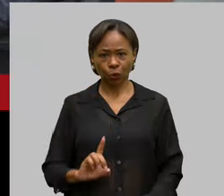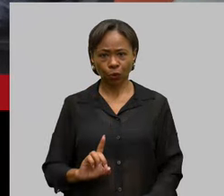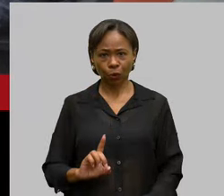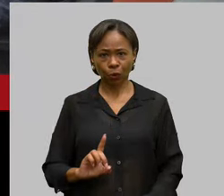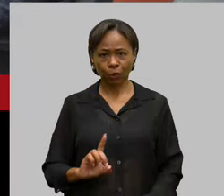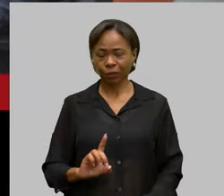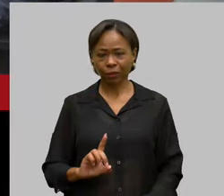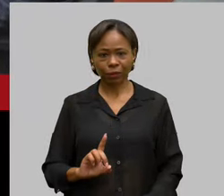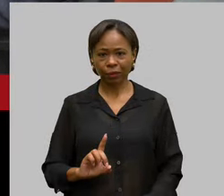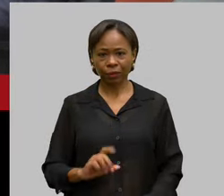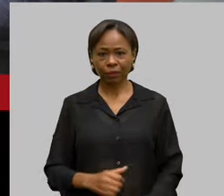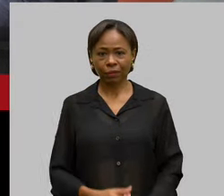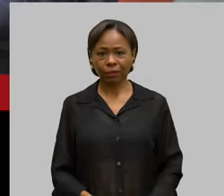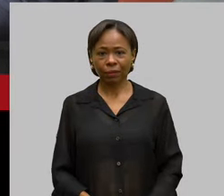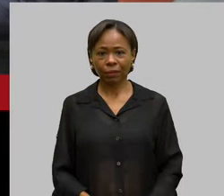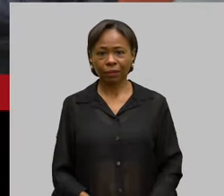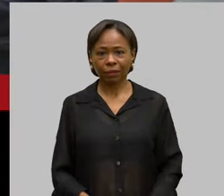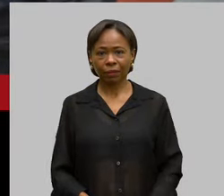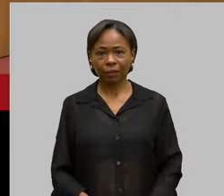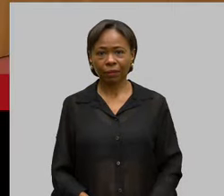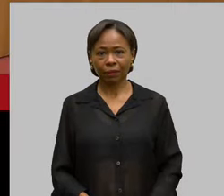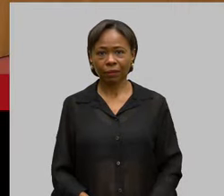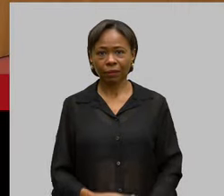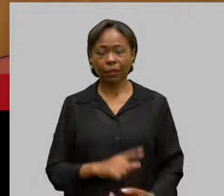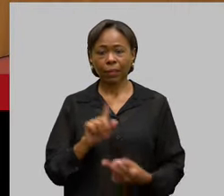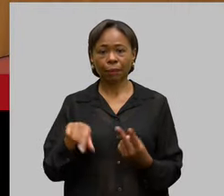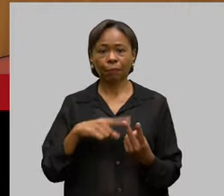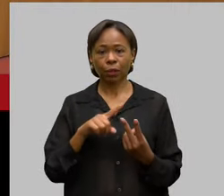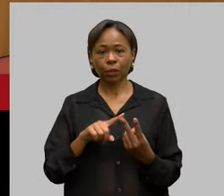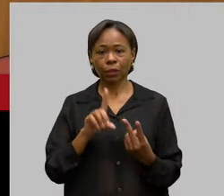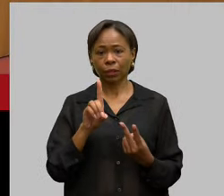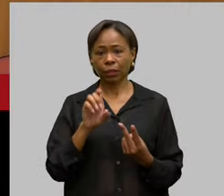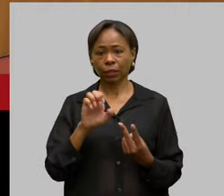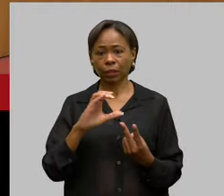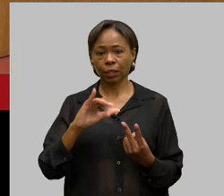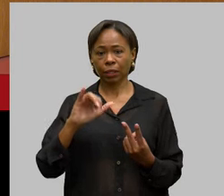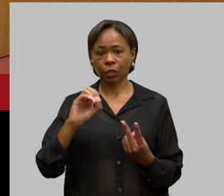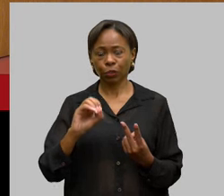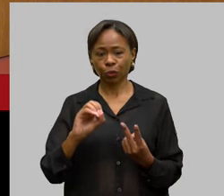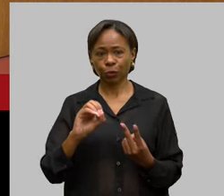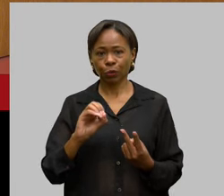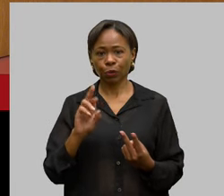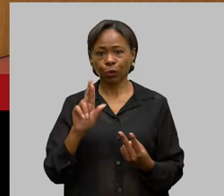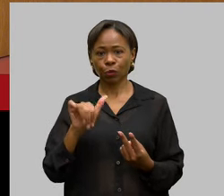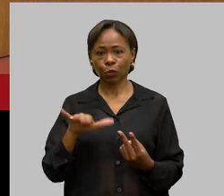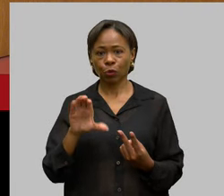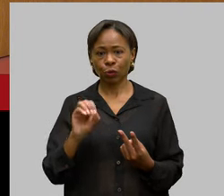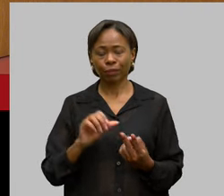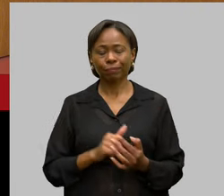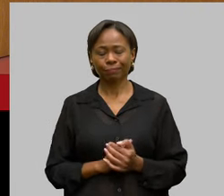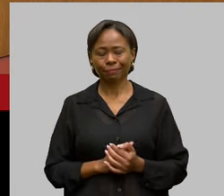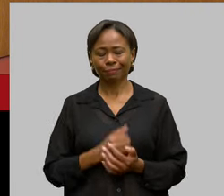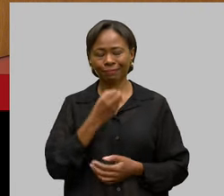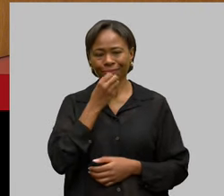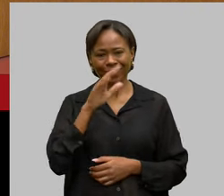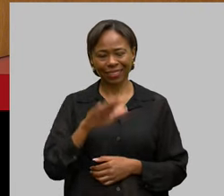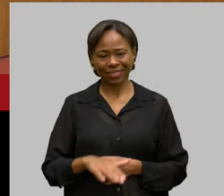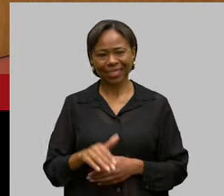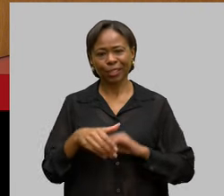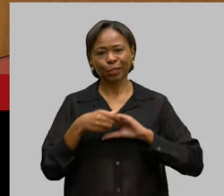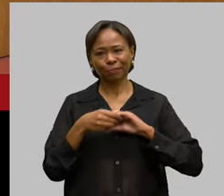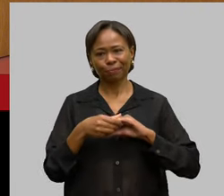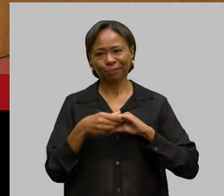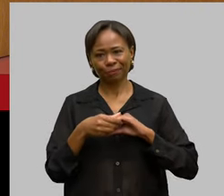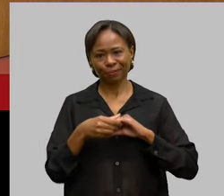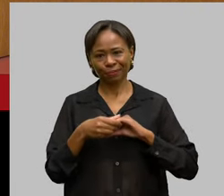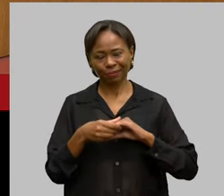mesmo faz favor o próximo é o dcio Bruno Lopes Boa tarde an Maral quero parabenizar a anfia parabenizar também